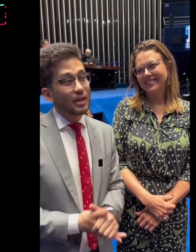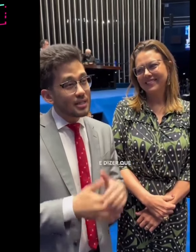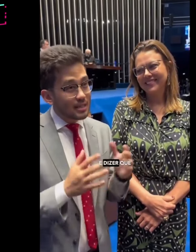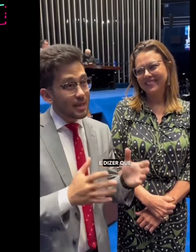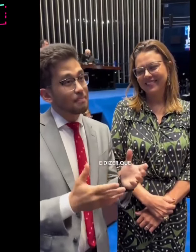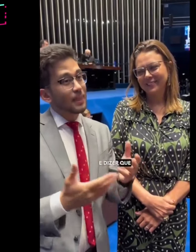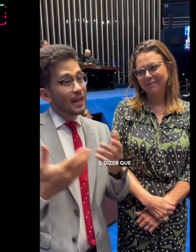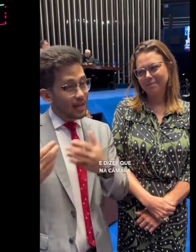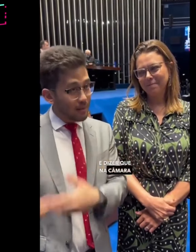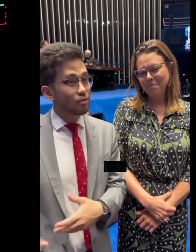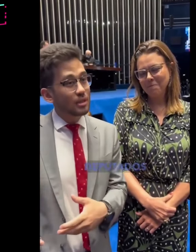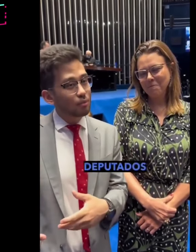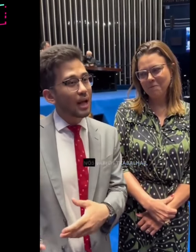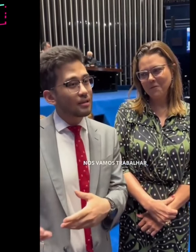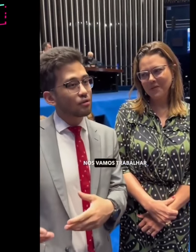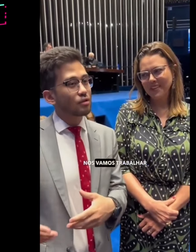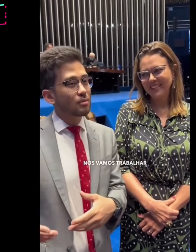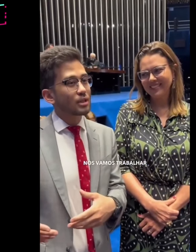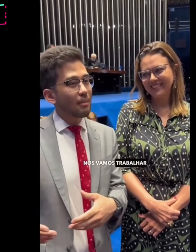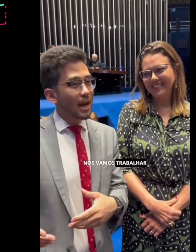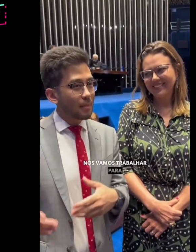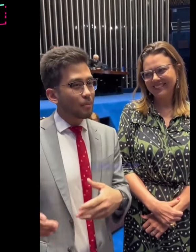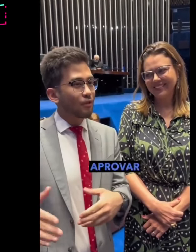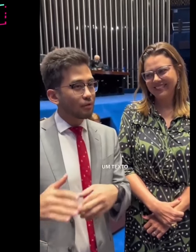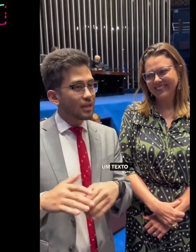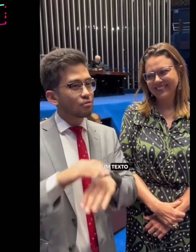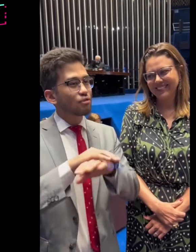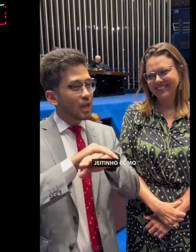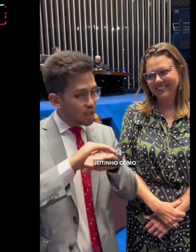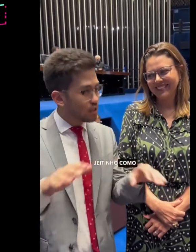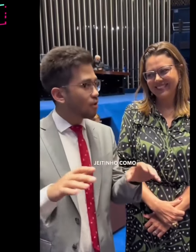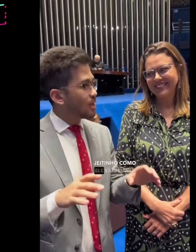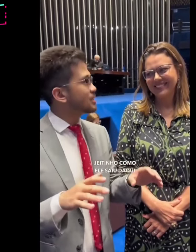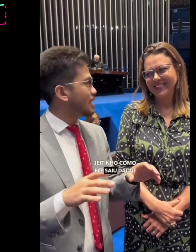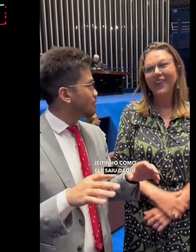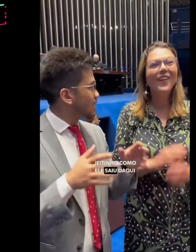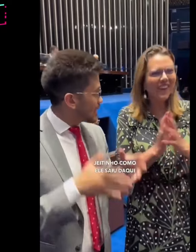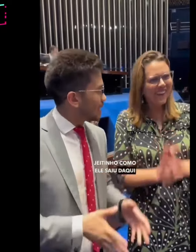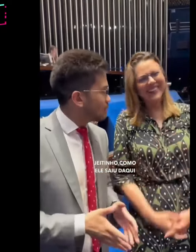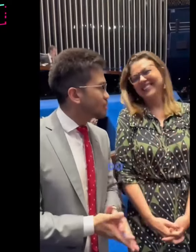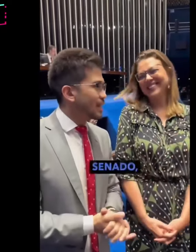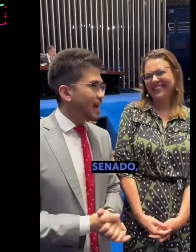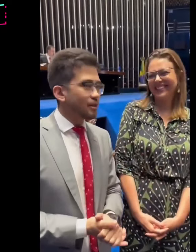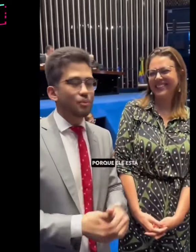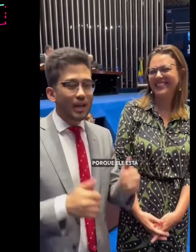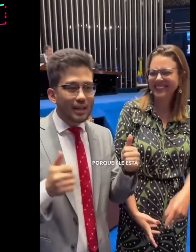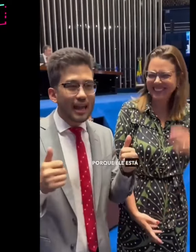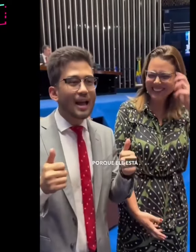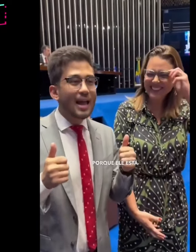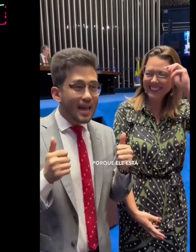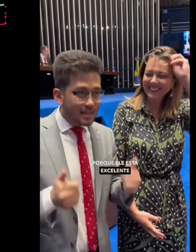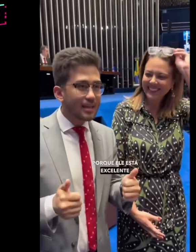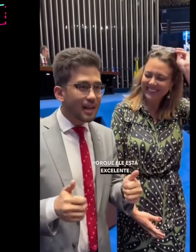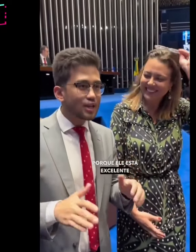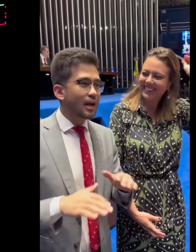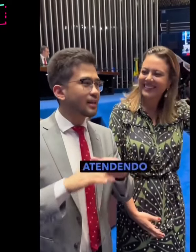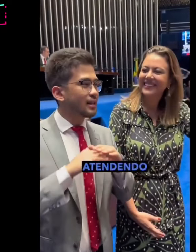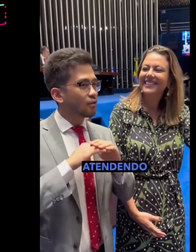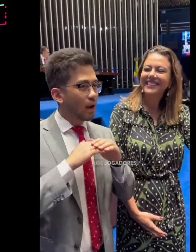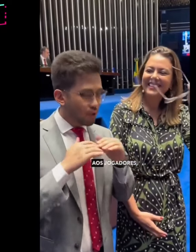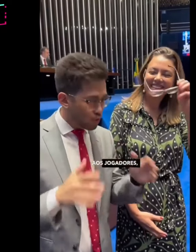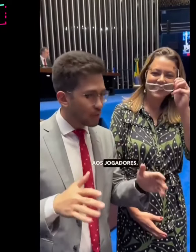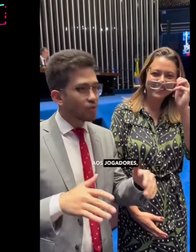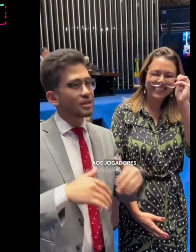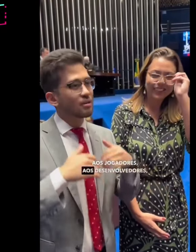a Senadora e dizer que na Câmara dos Deputados nós vamos trabalhar paraar o texto do jeitinho como ele saiu daqu do Senado porque ele tá excelente